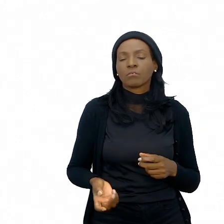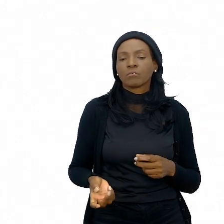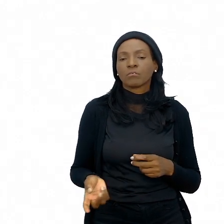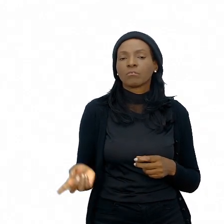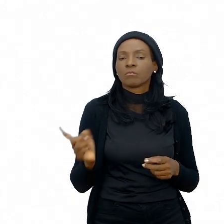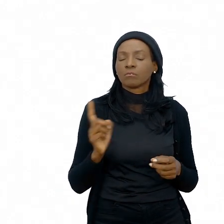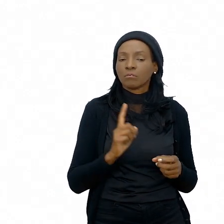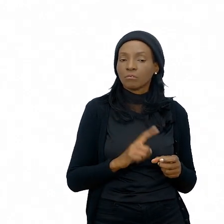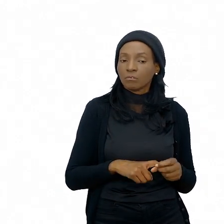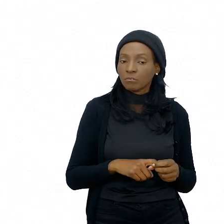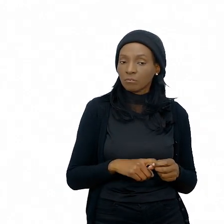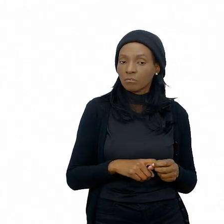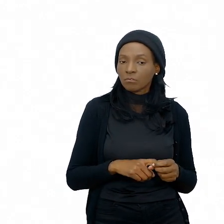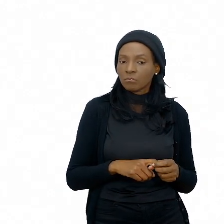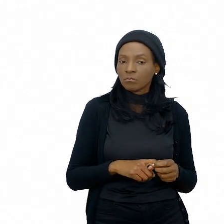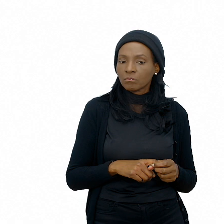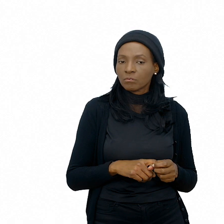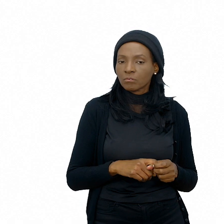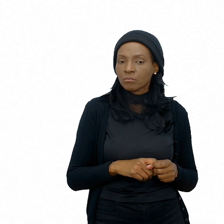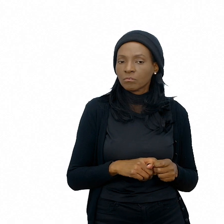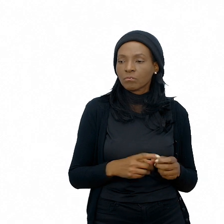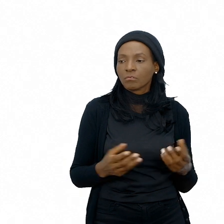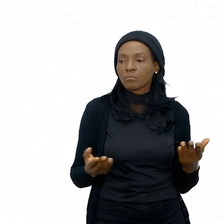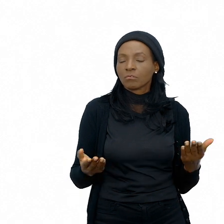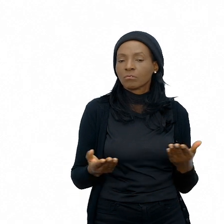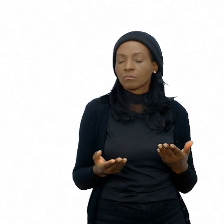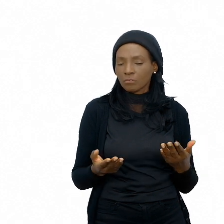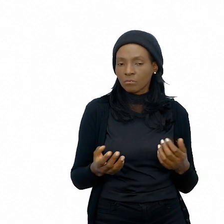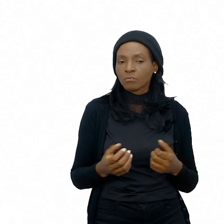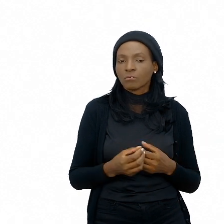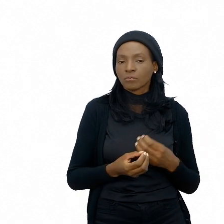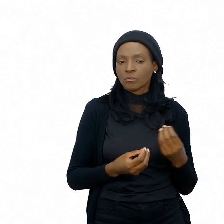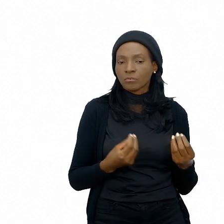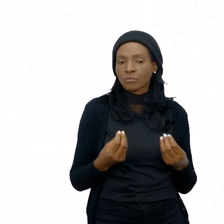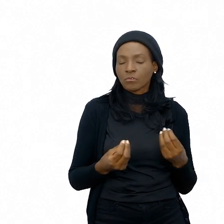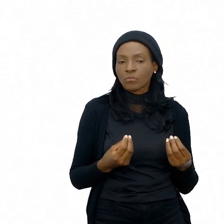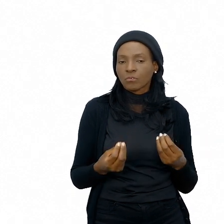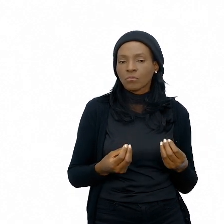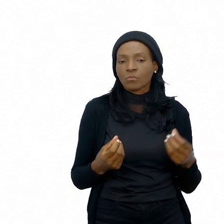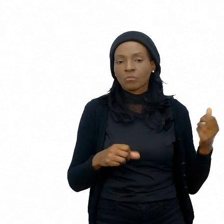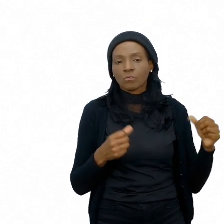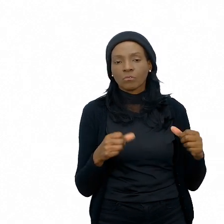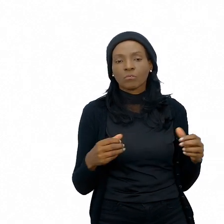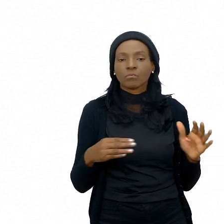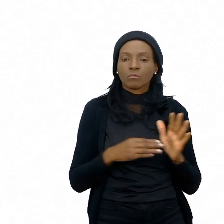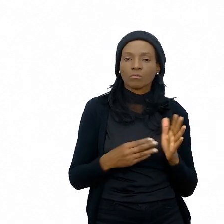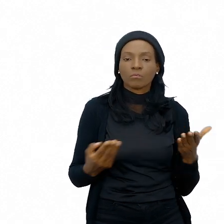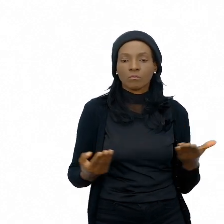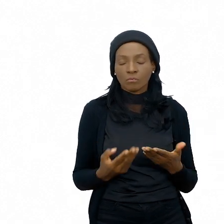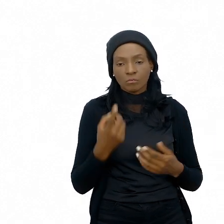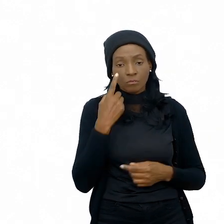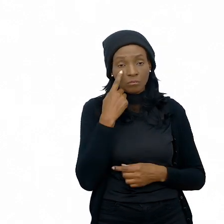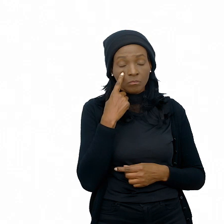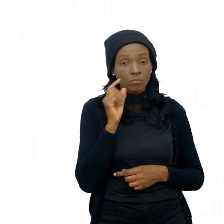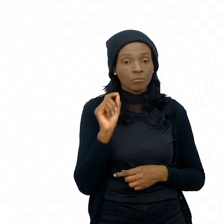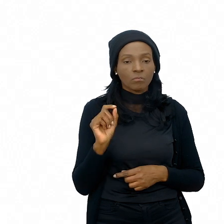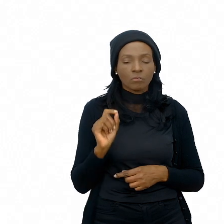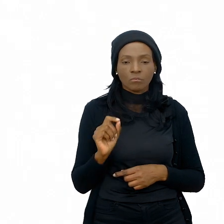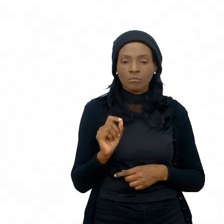Recuperamos, né, nesse momento, o percurso de estudo até o momento. O que a gente viu até